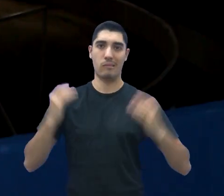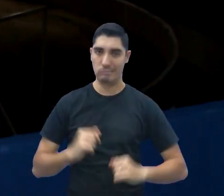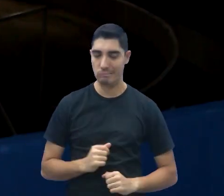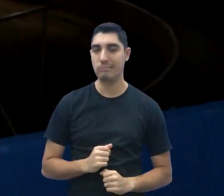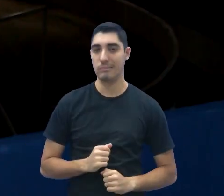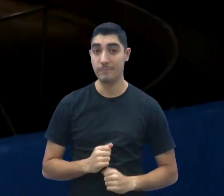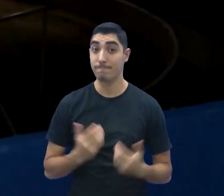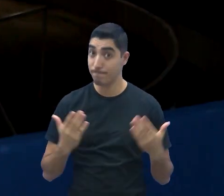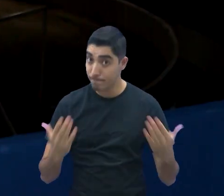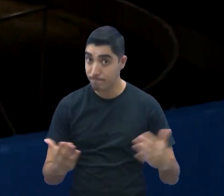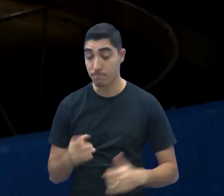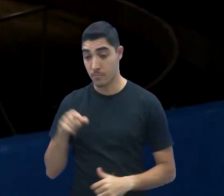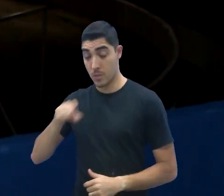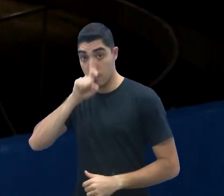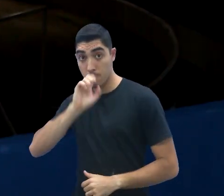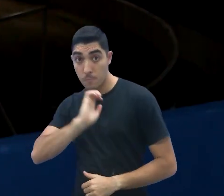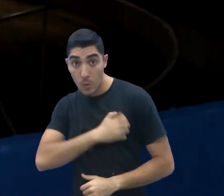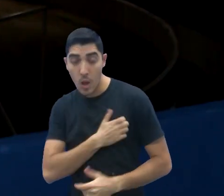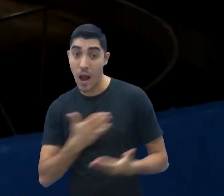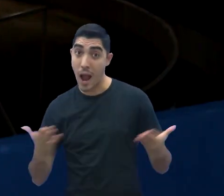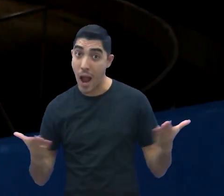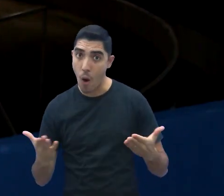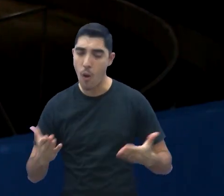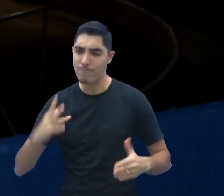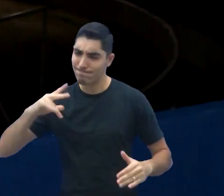técnico Marcelo Marelli quer aproveitar o mau